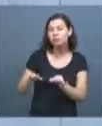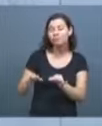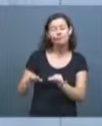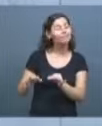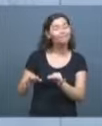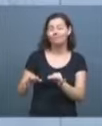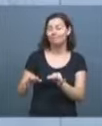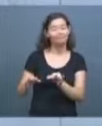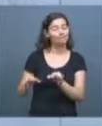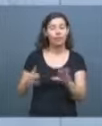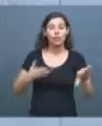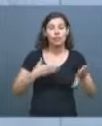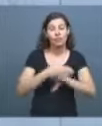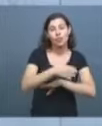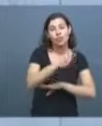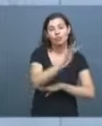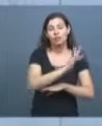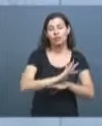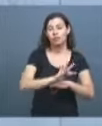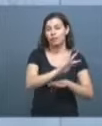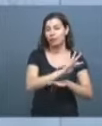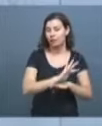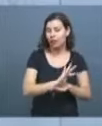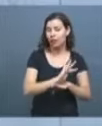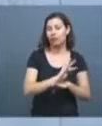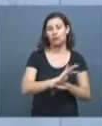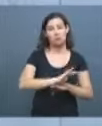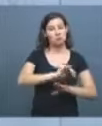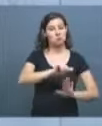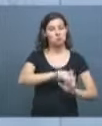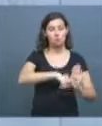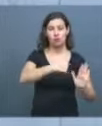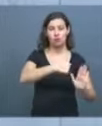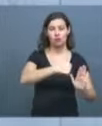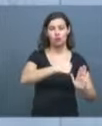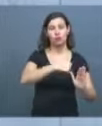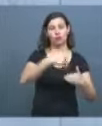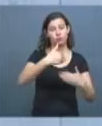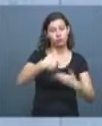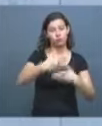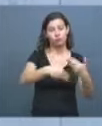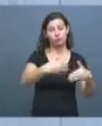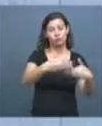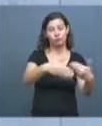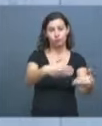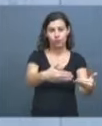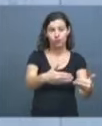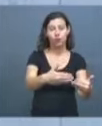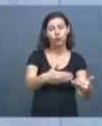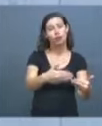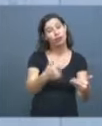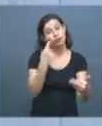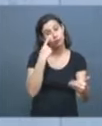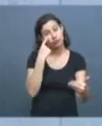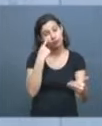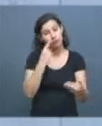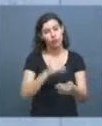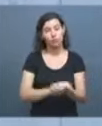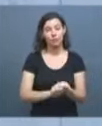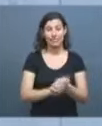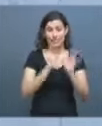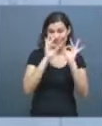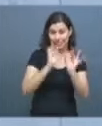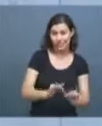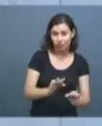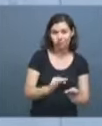que entrar na faculdade ainda é um longo caminho e não significa que o seu futuro vai estar garantido, né? E para você